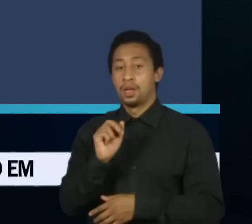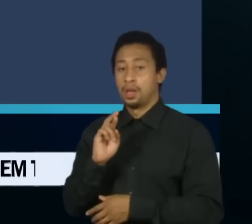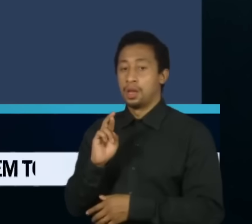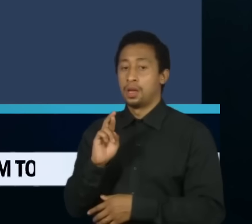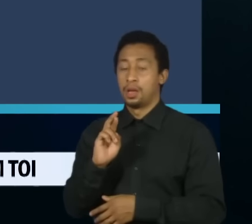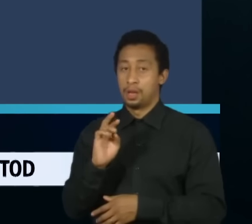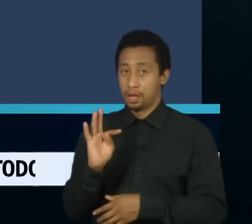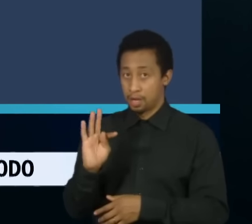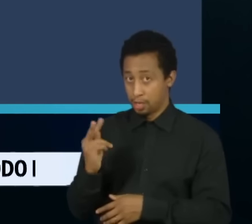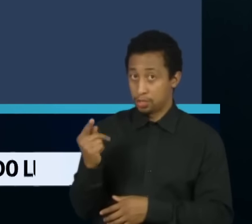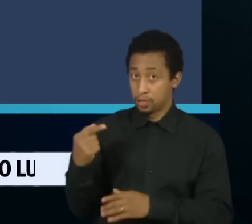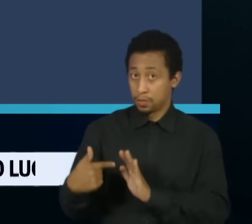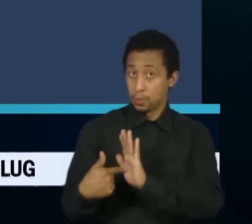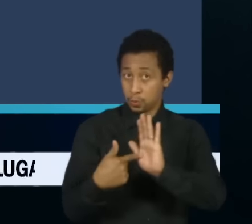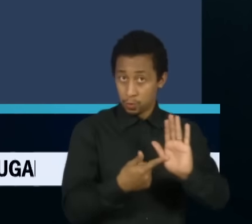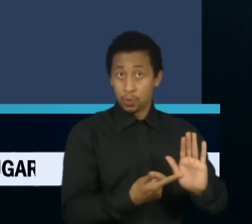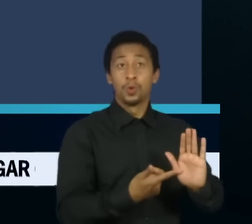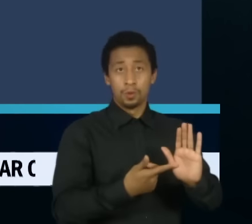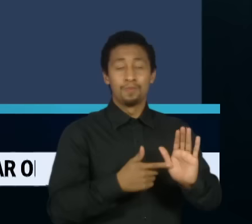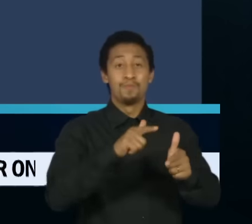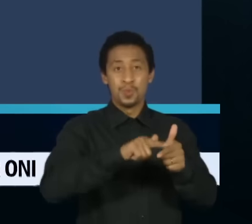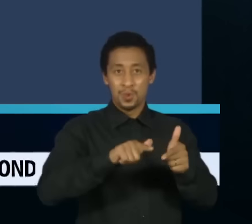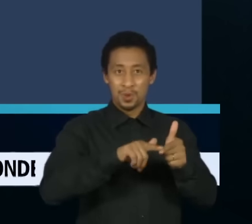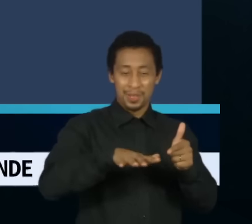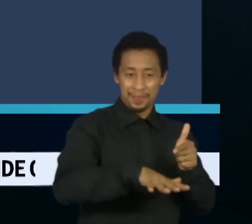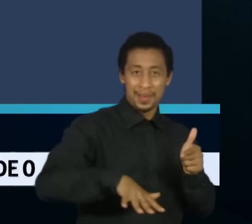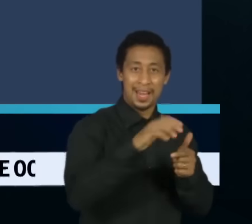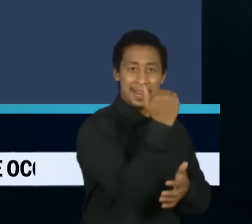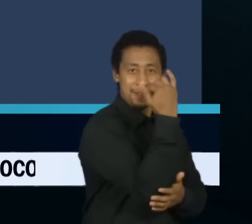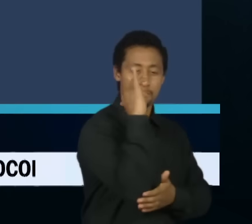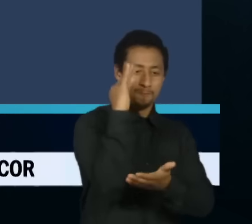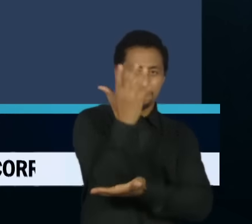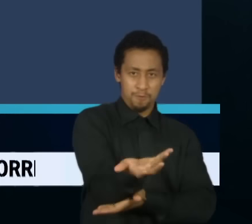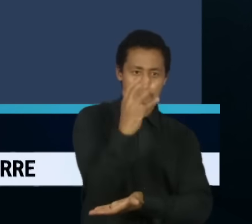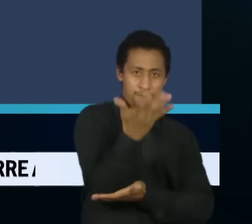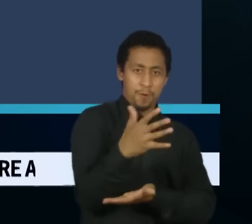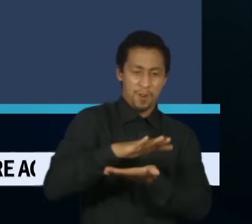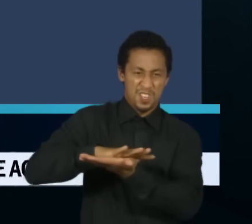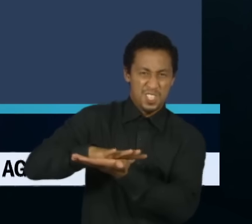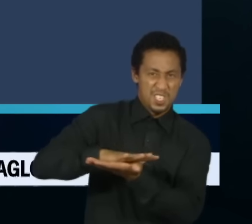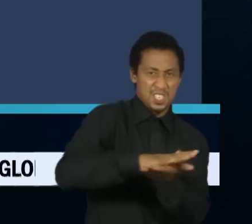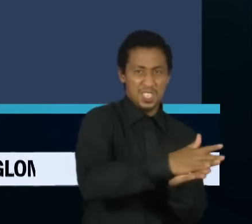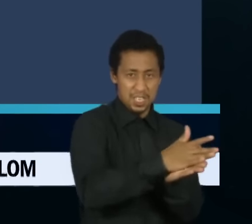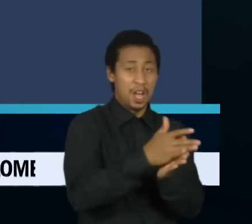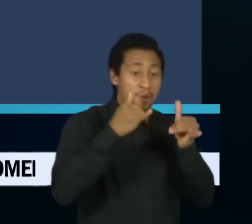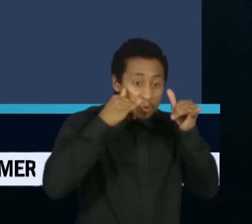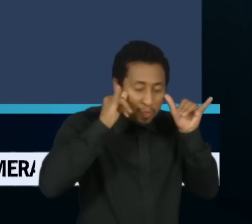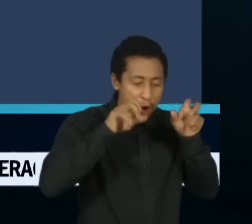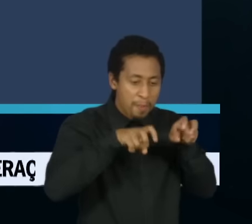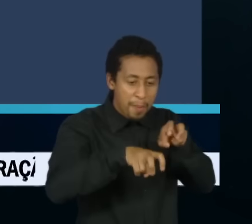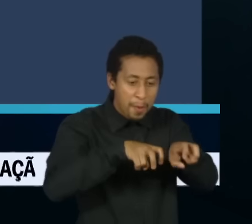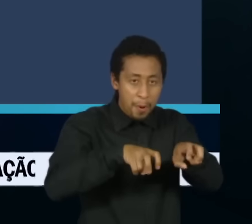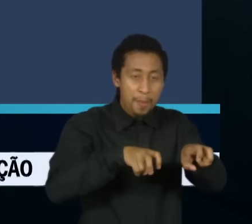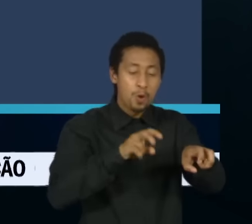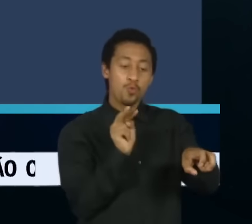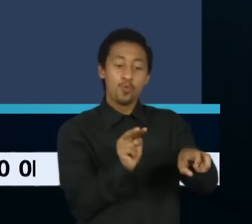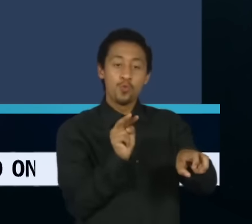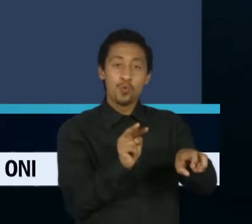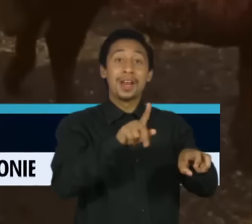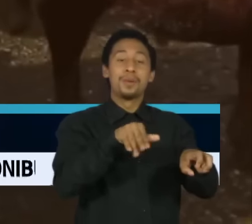de gado, um esquema em que o animal é criado em áreas desmatadas e depois levado para uma fazenda regularizada, antes de ser vendido